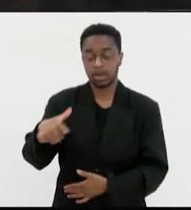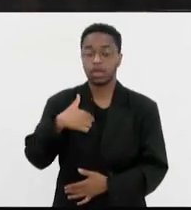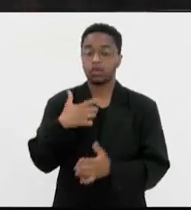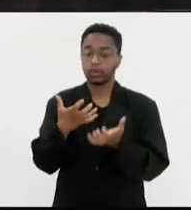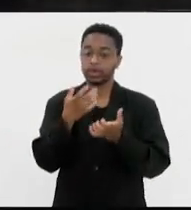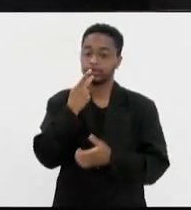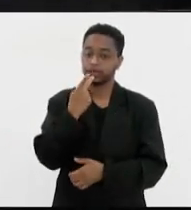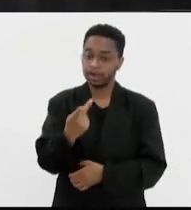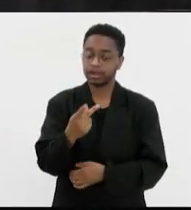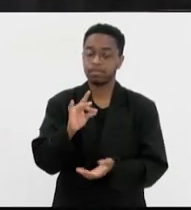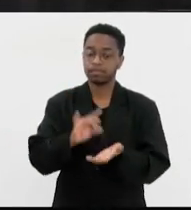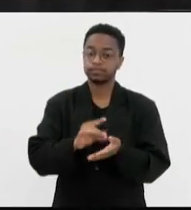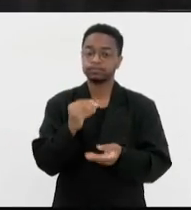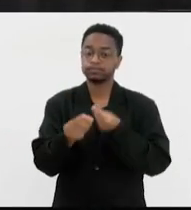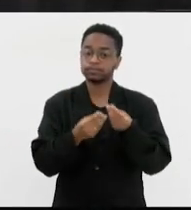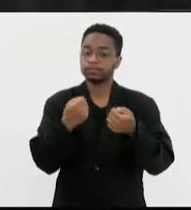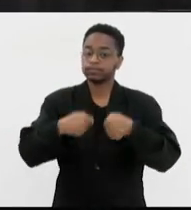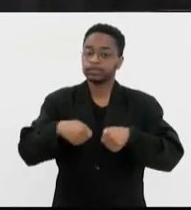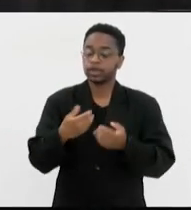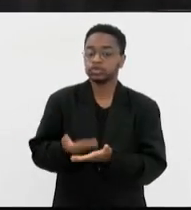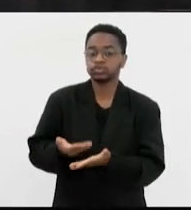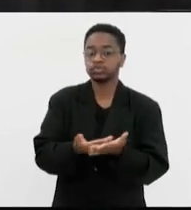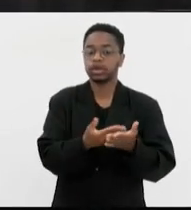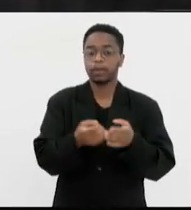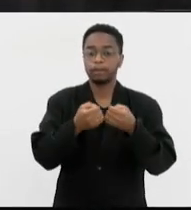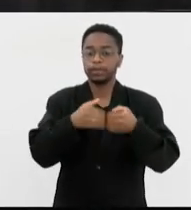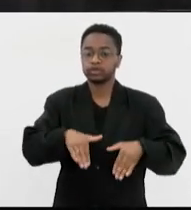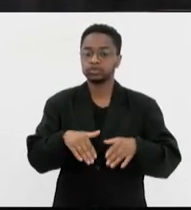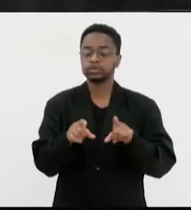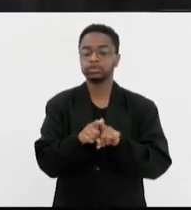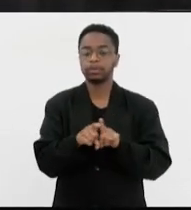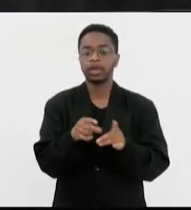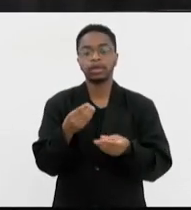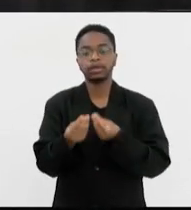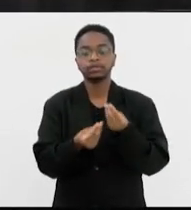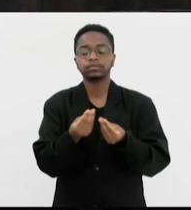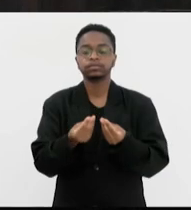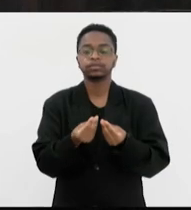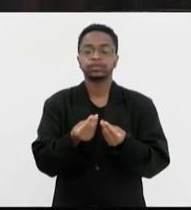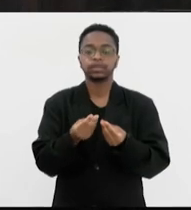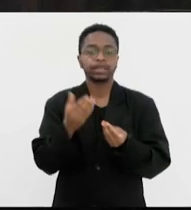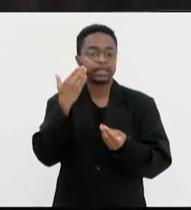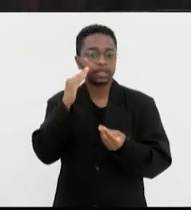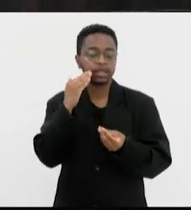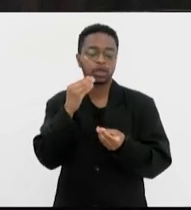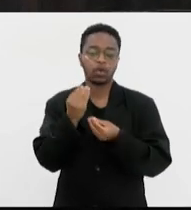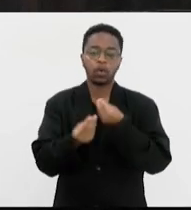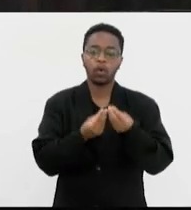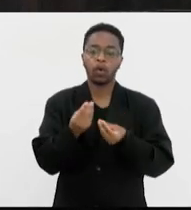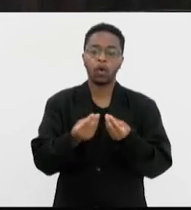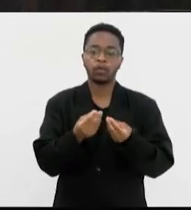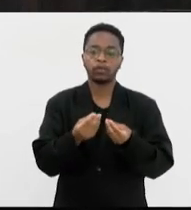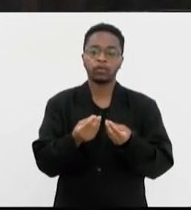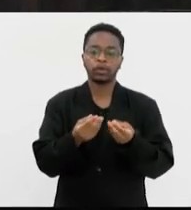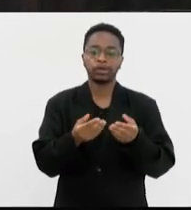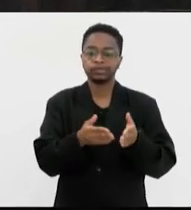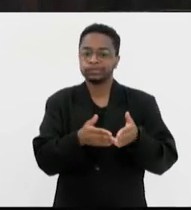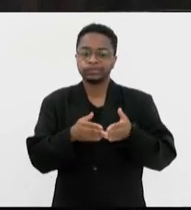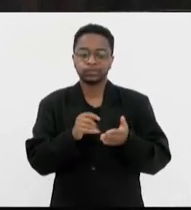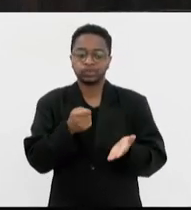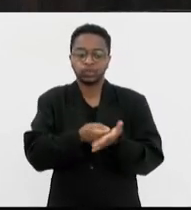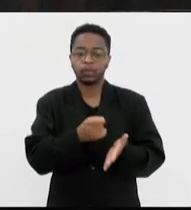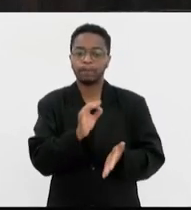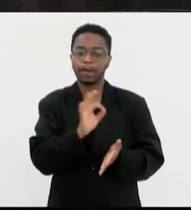reafirmar a necessidade do estudo de impacto, a necessidade da gente entender o quanto que essa renúncia de receita, de